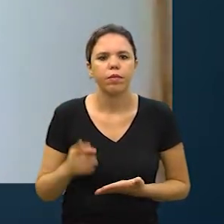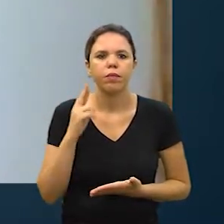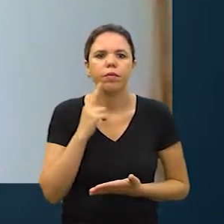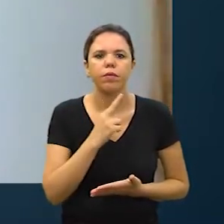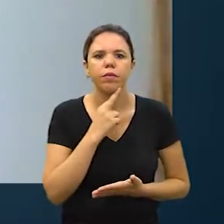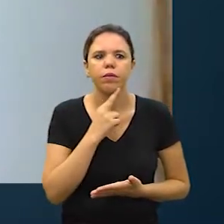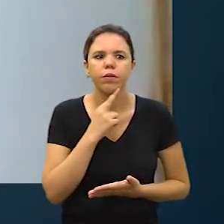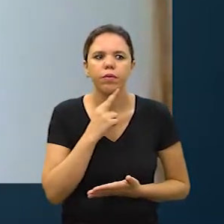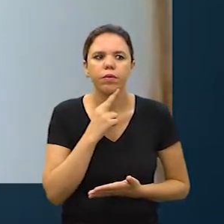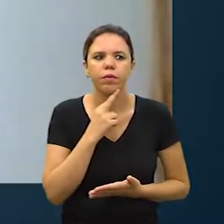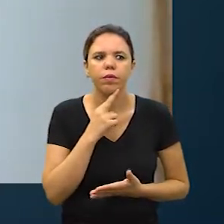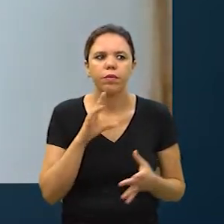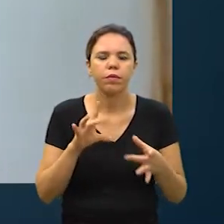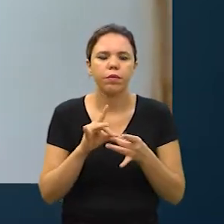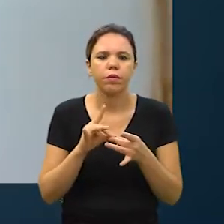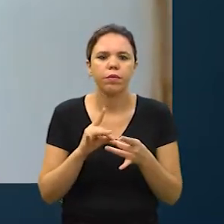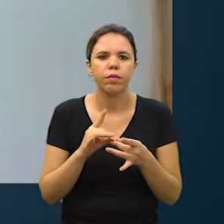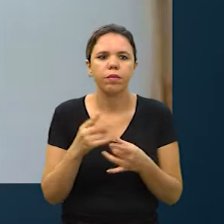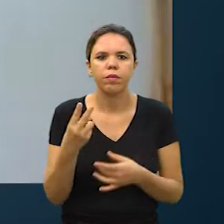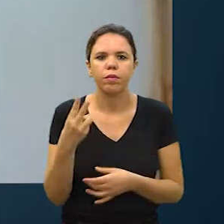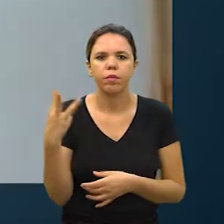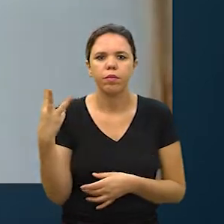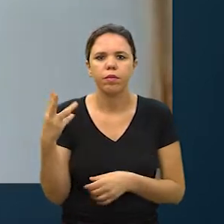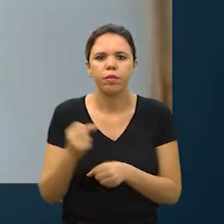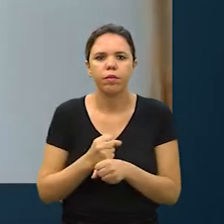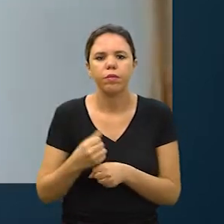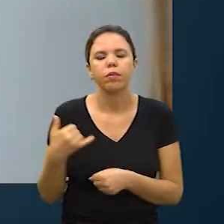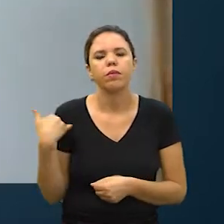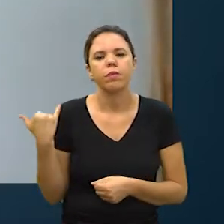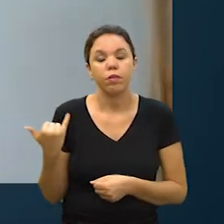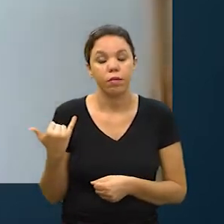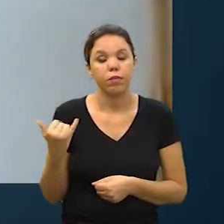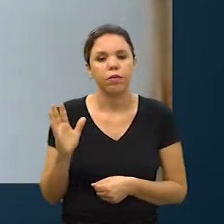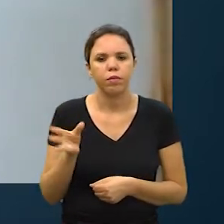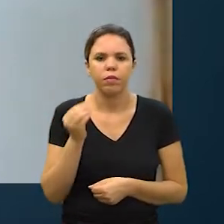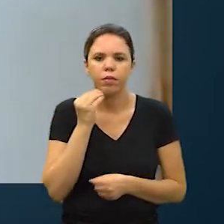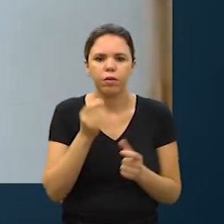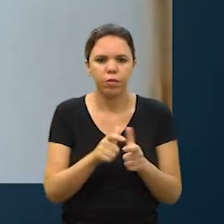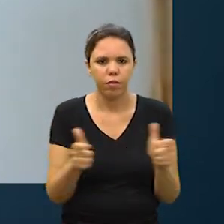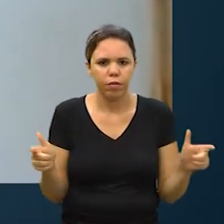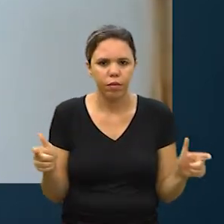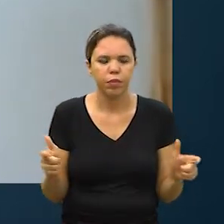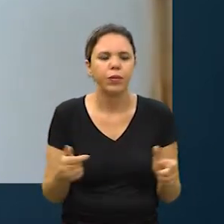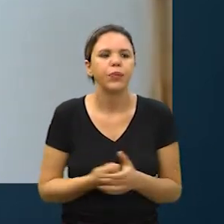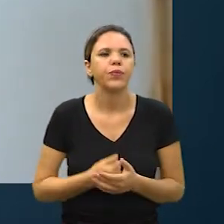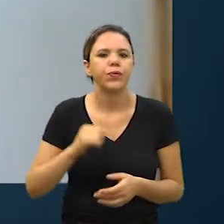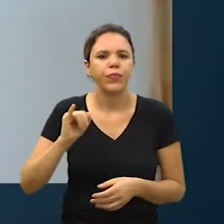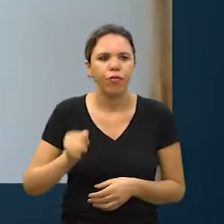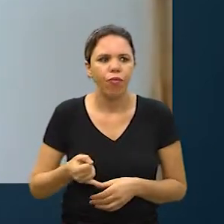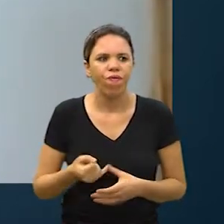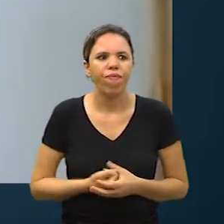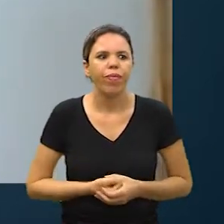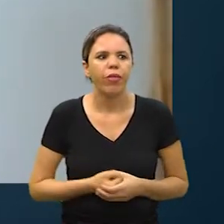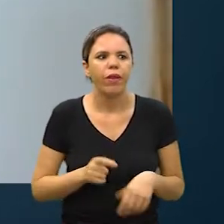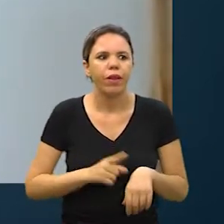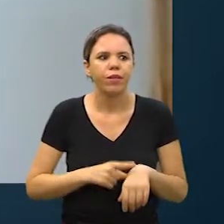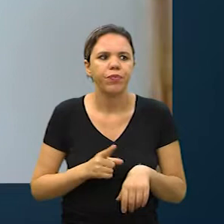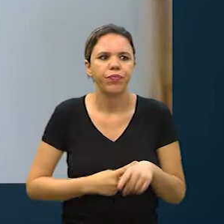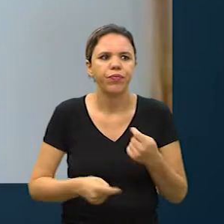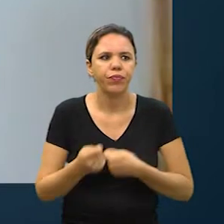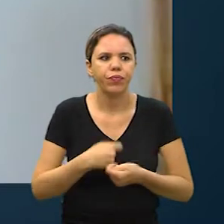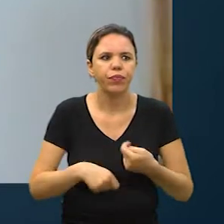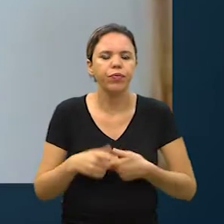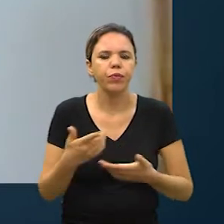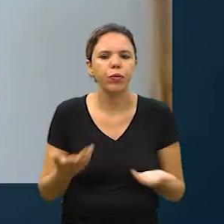começamos o restaurante. Comecei o restaurante com um sócio. Com 23 anos, eu vi a oportunidade já de expandir, aproveitando o momento